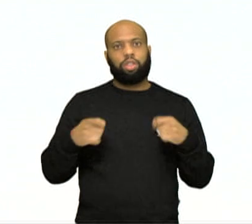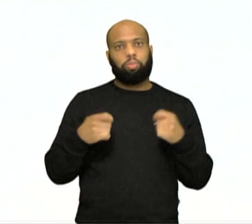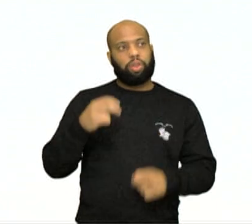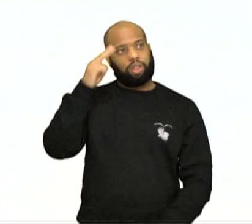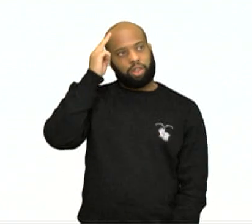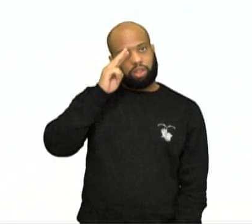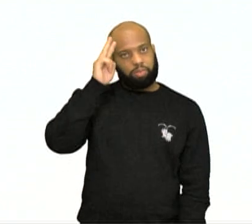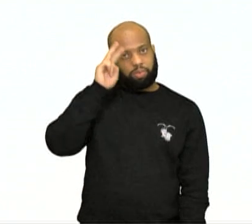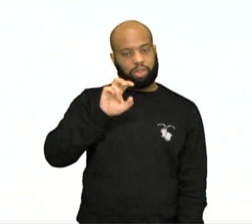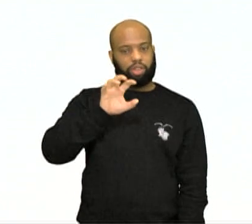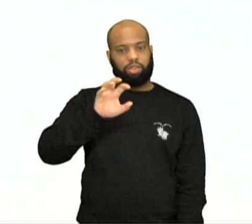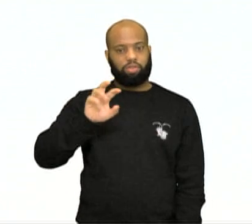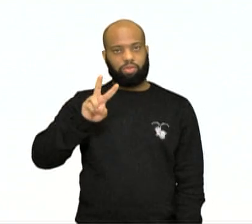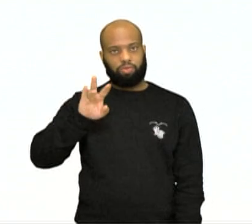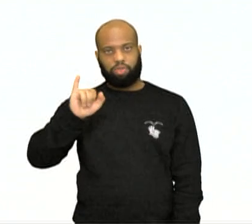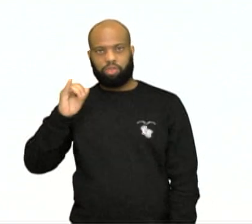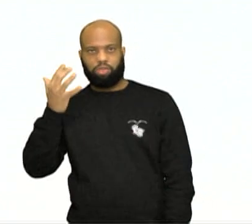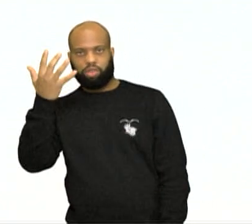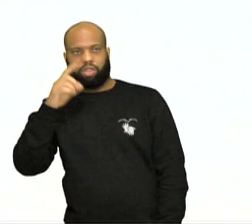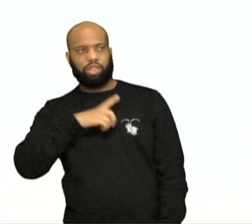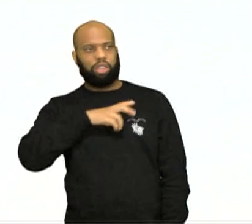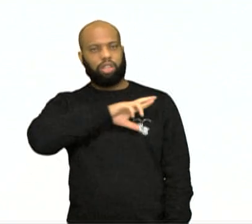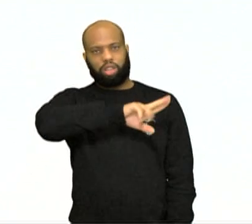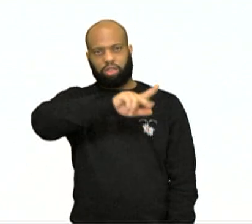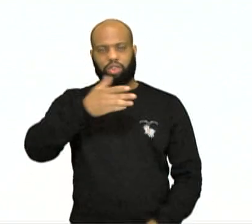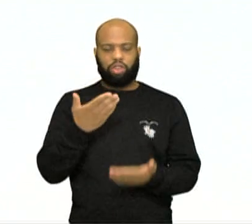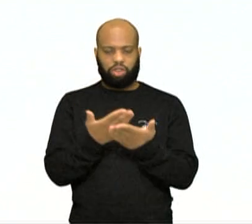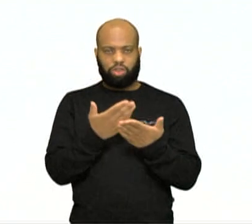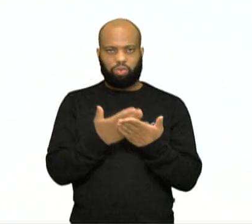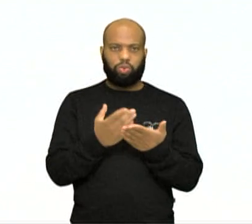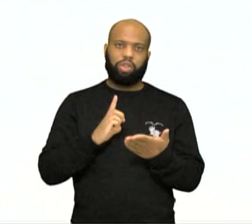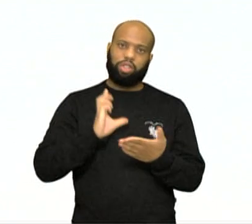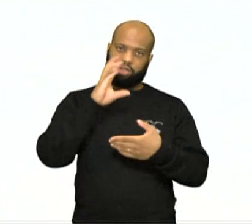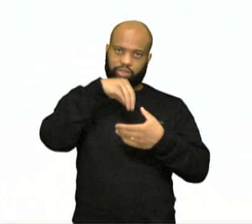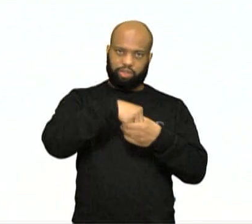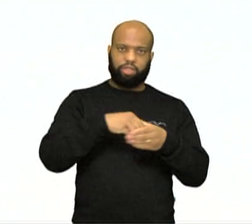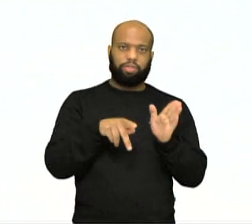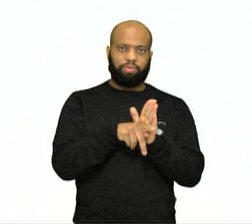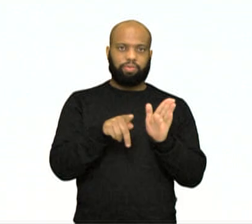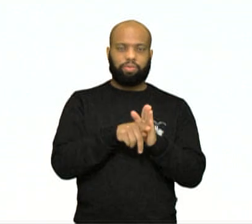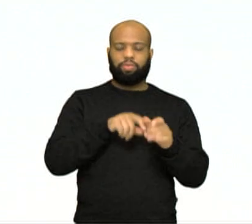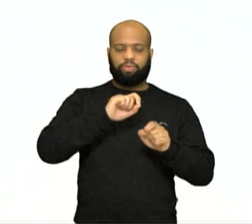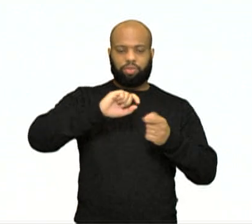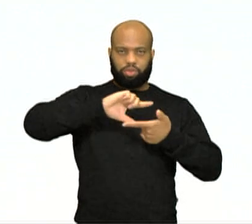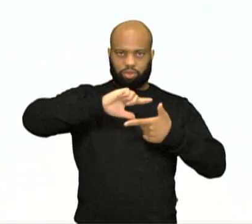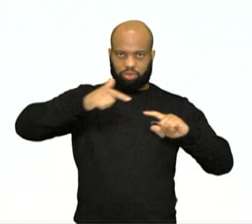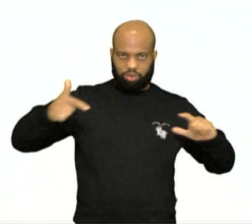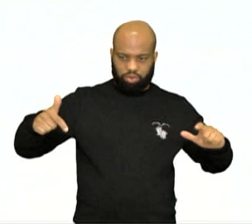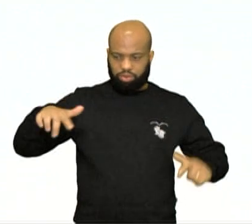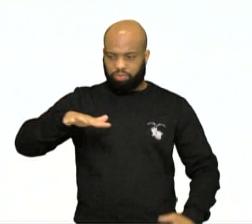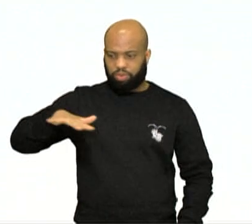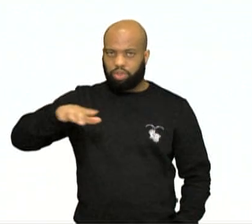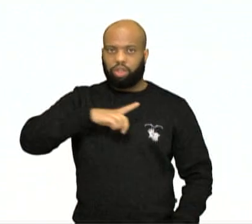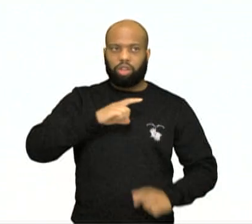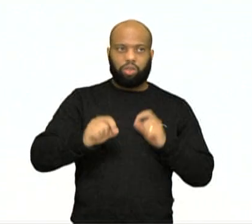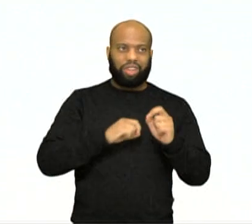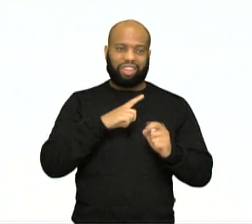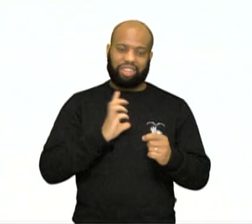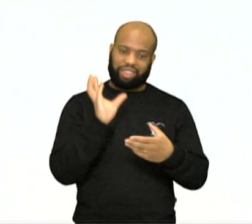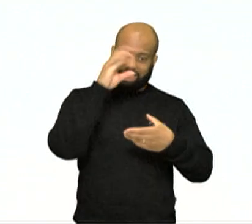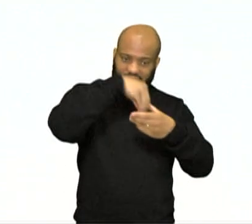relembrar porque isso vai acontecer em vários estudos dentro da geometria espacial. O conceito de inscrito